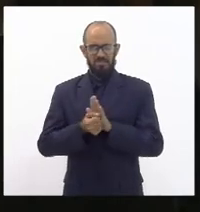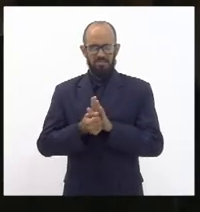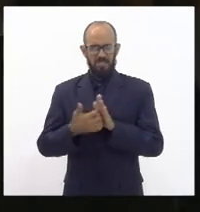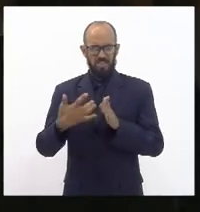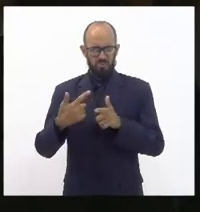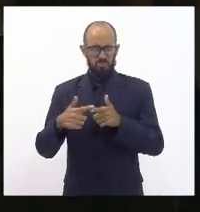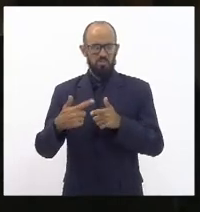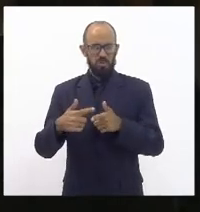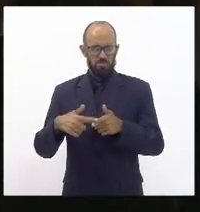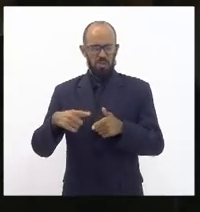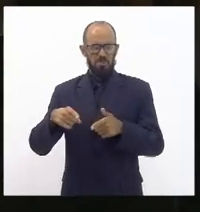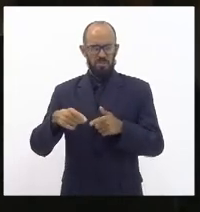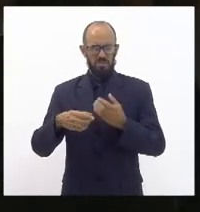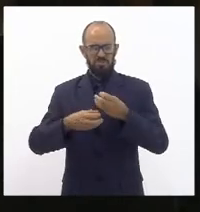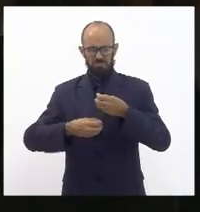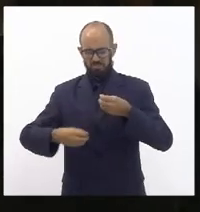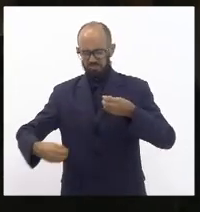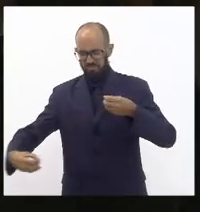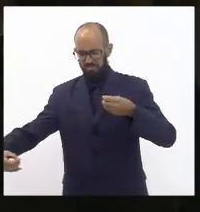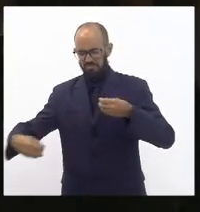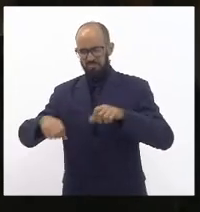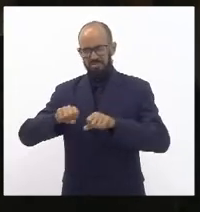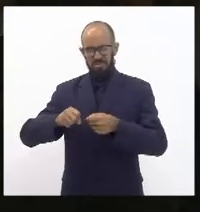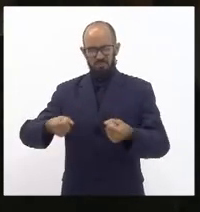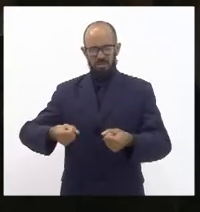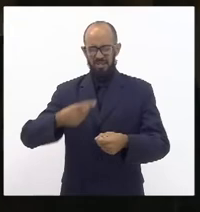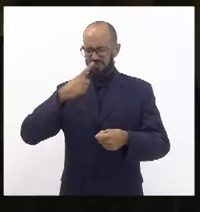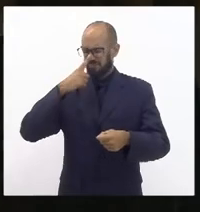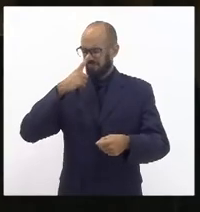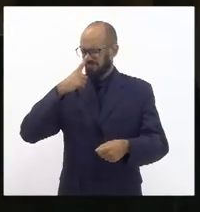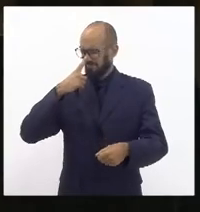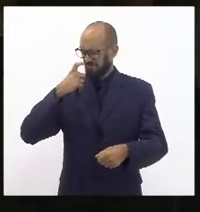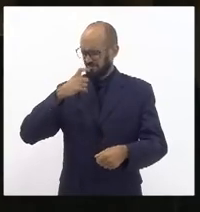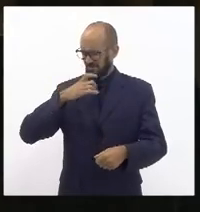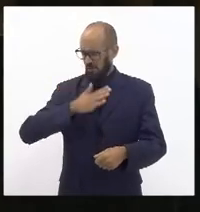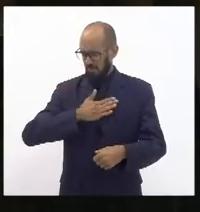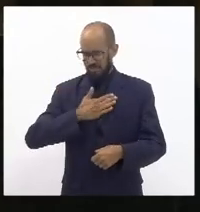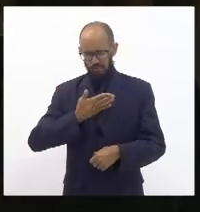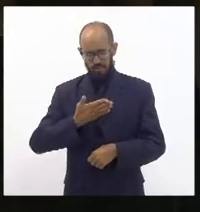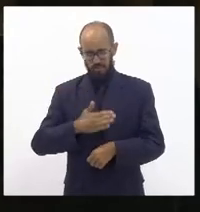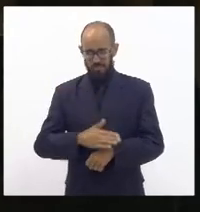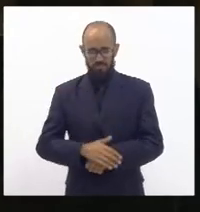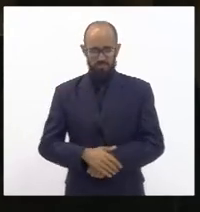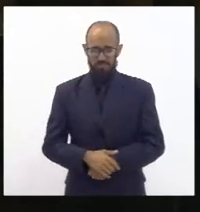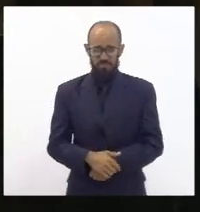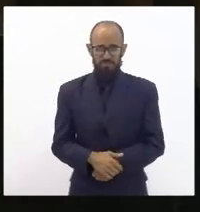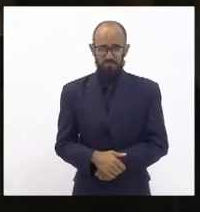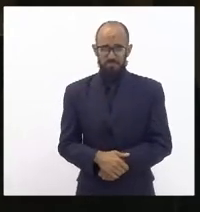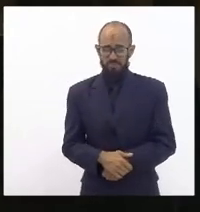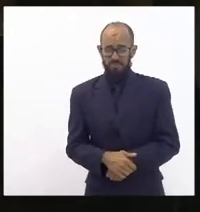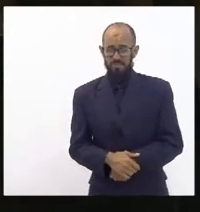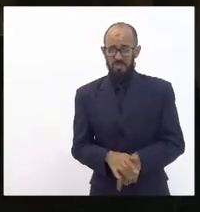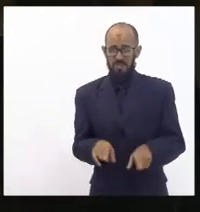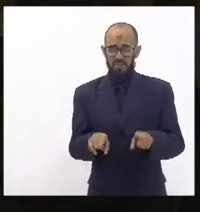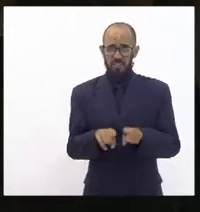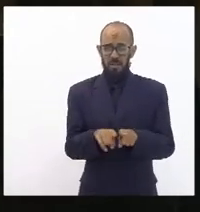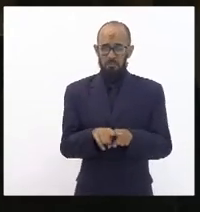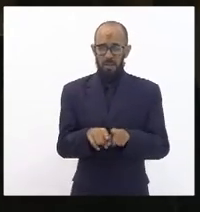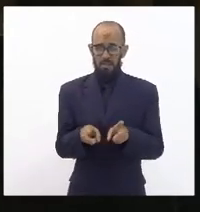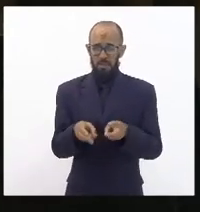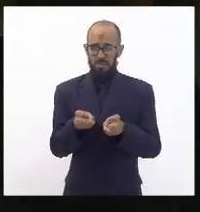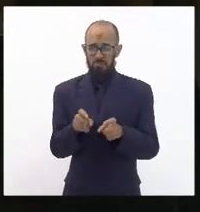partes de esgoto de tubulação um odor totalmente desagradável em contraste